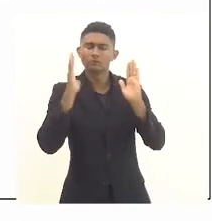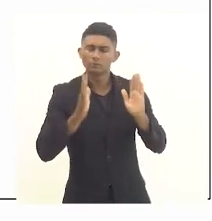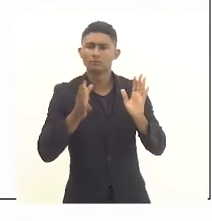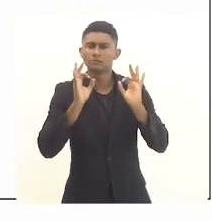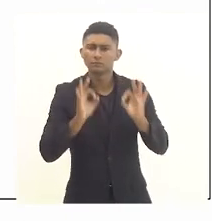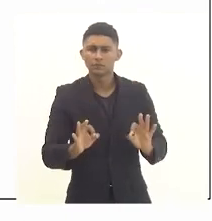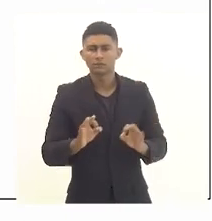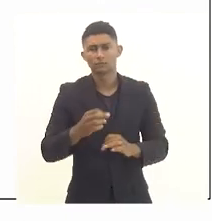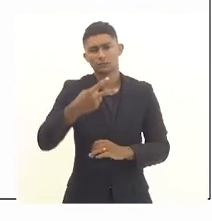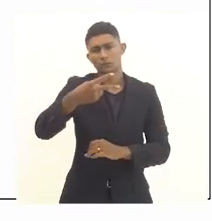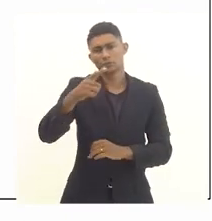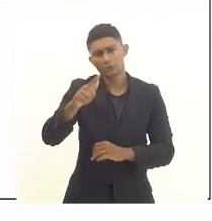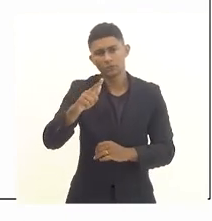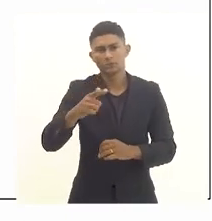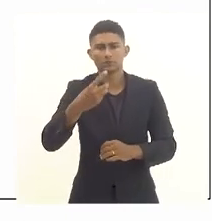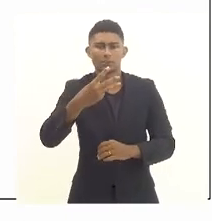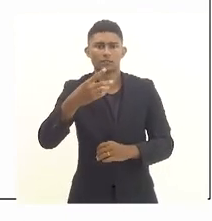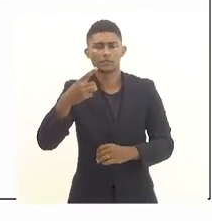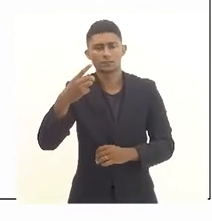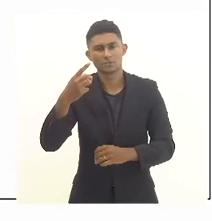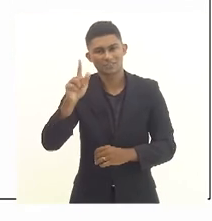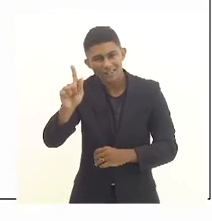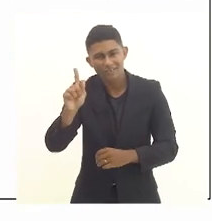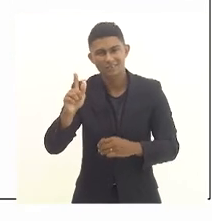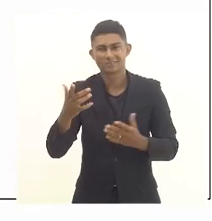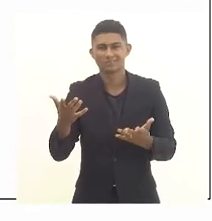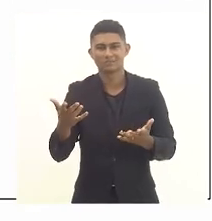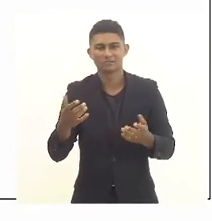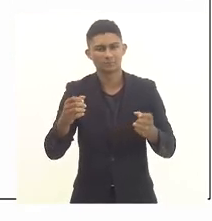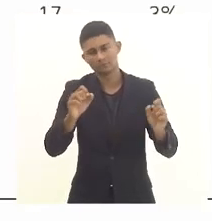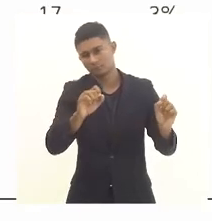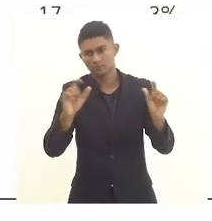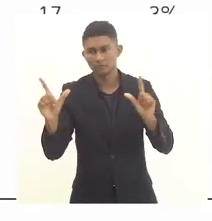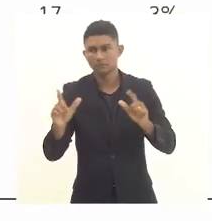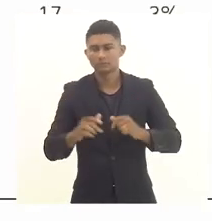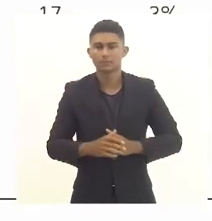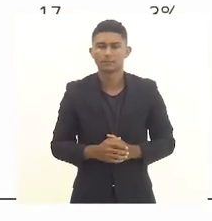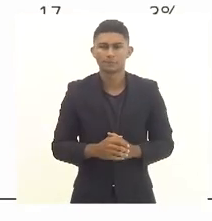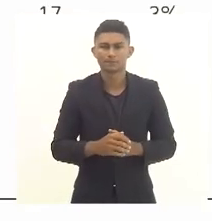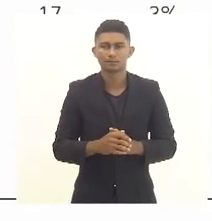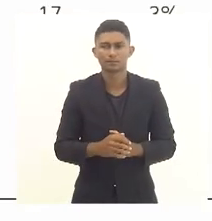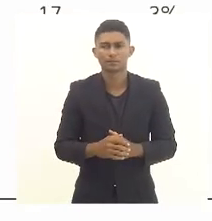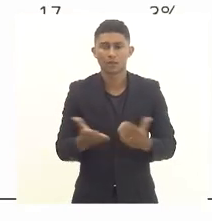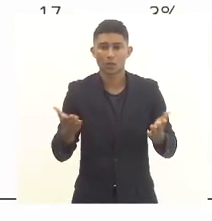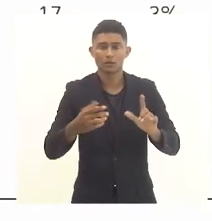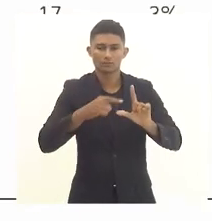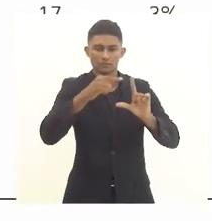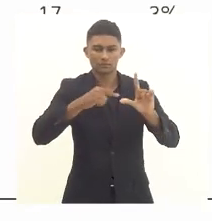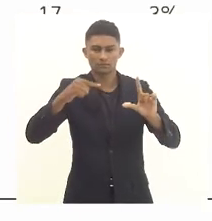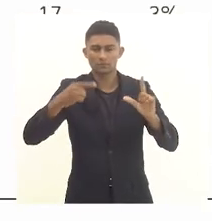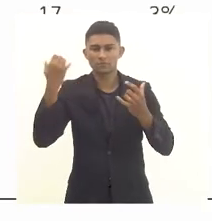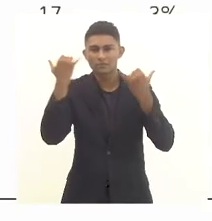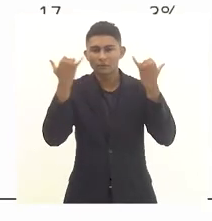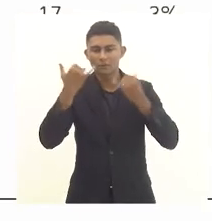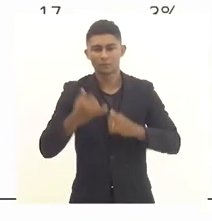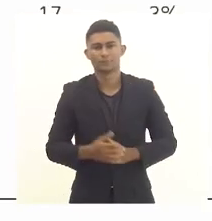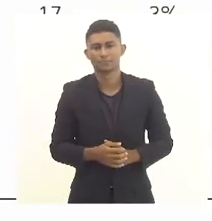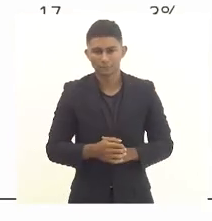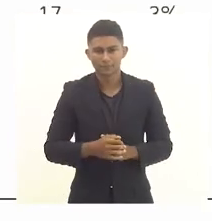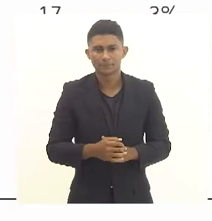para o 2G, para o 3G no município. Pode passar, por favor, agora o último slide para a gente falar um pouco dos números. E o que